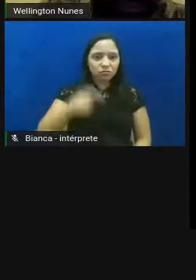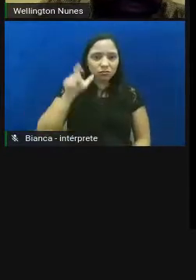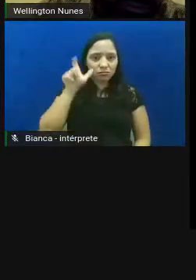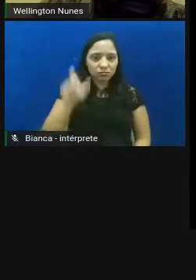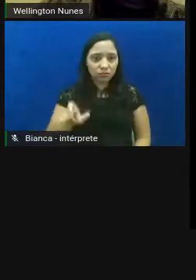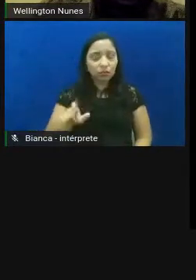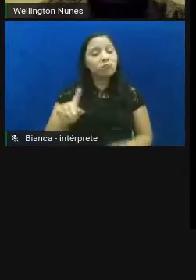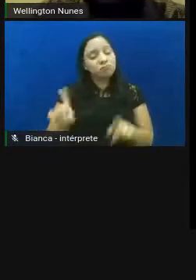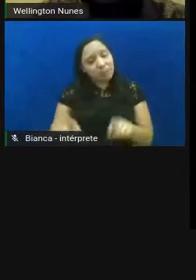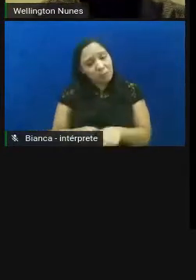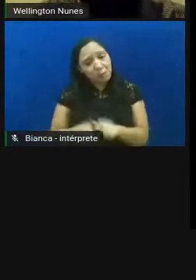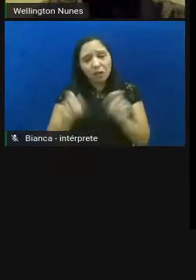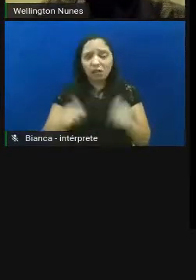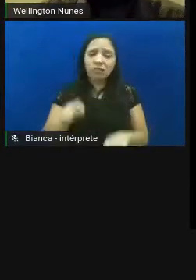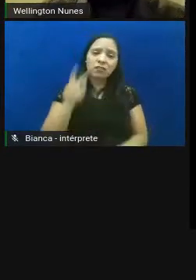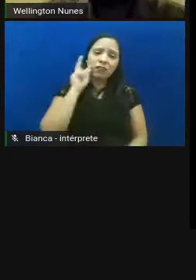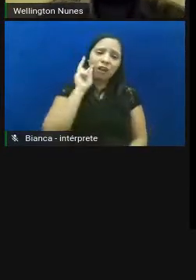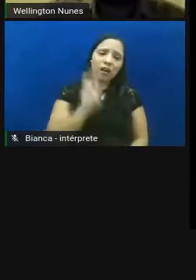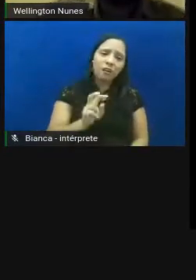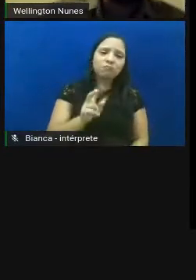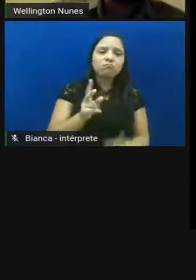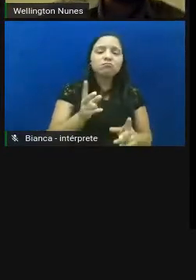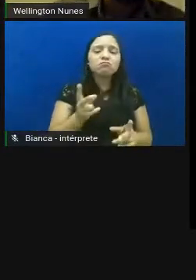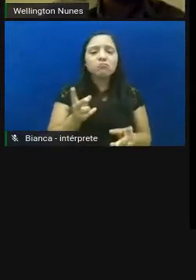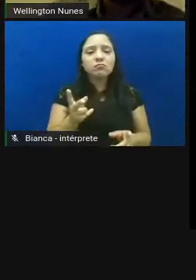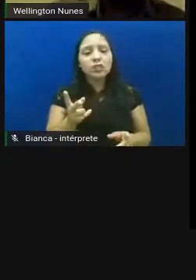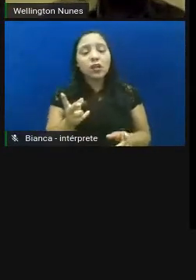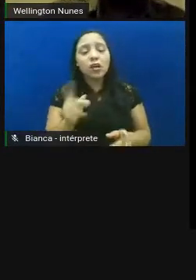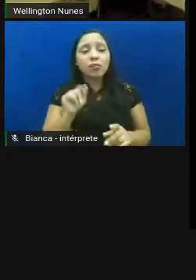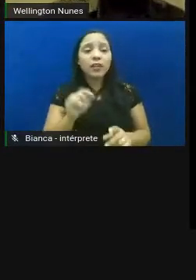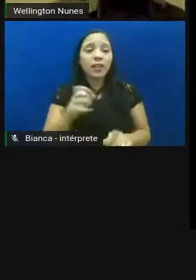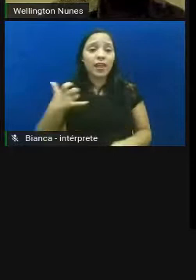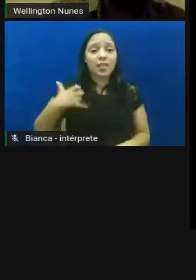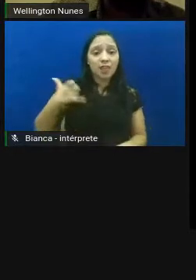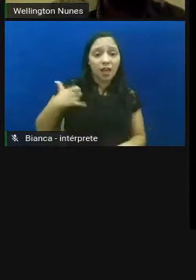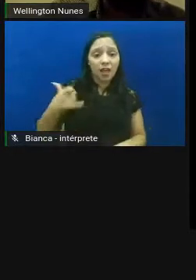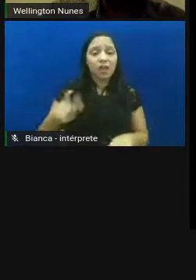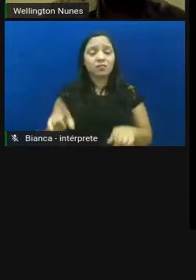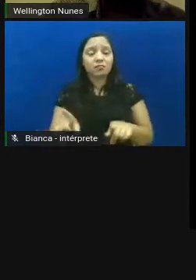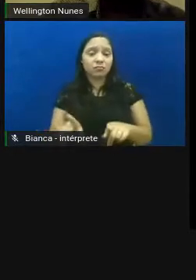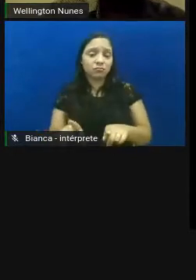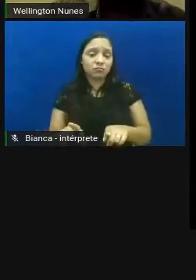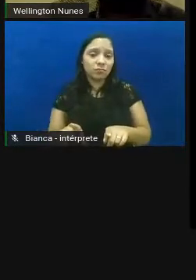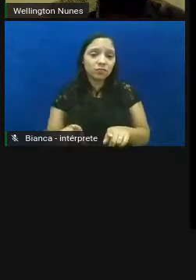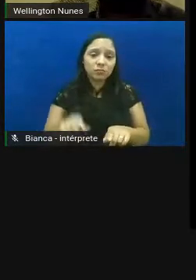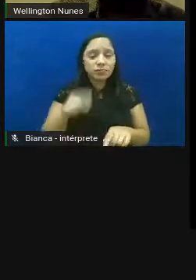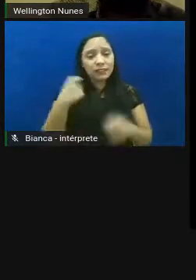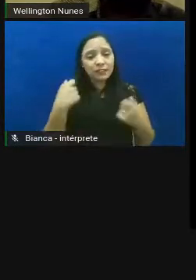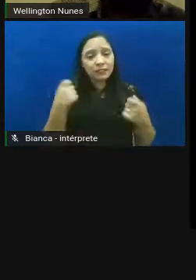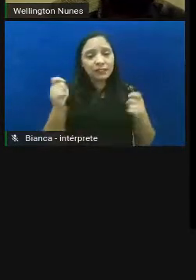de idade, por escolaridade, ou seja, você consegue cruzar diferentes dados.